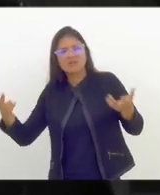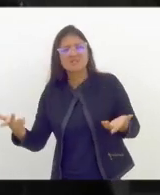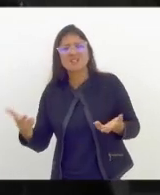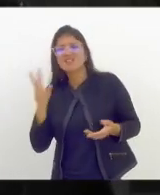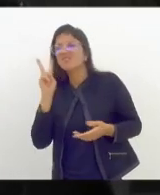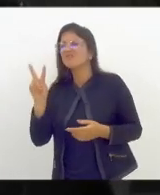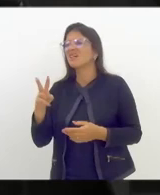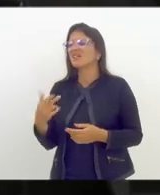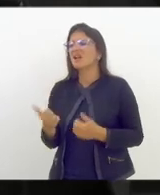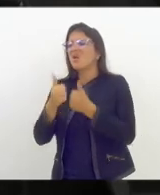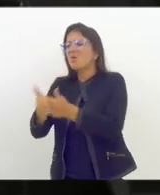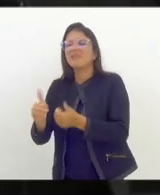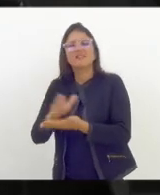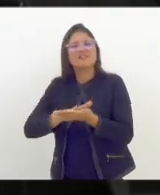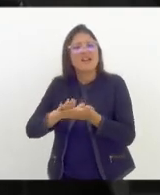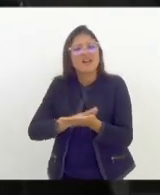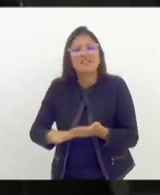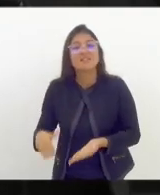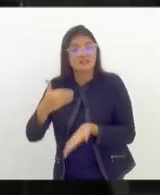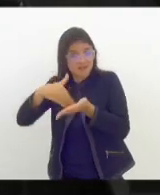não funciona,